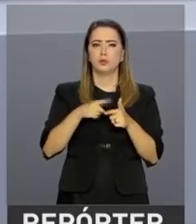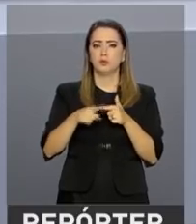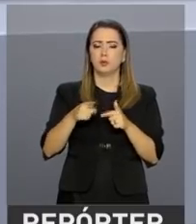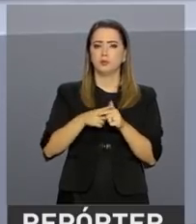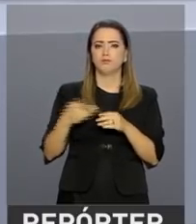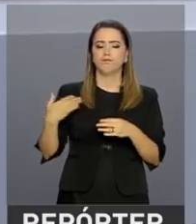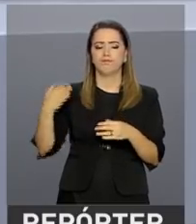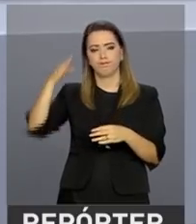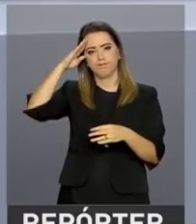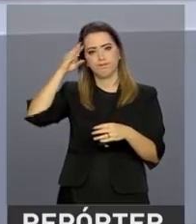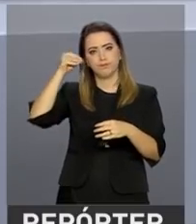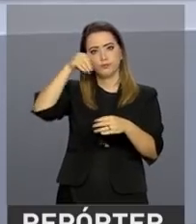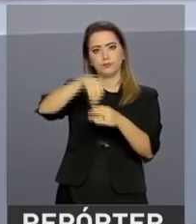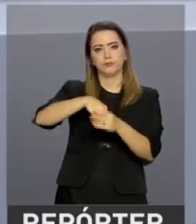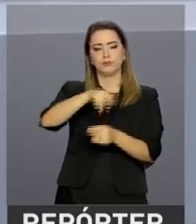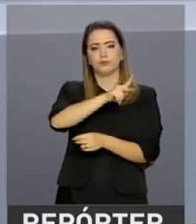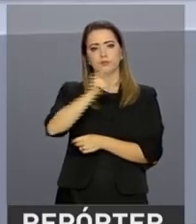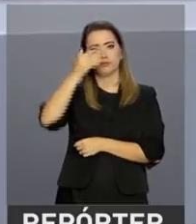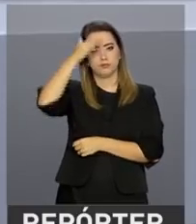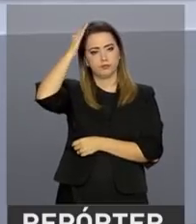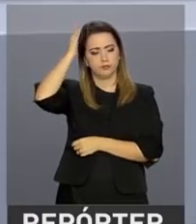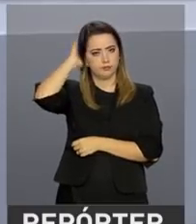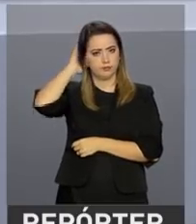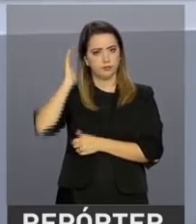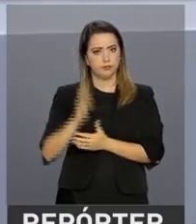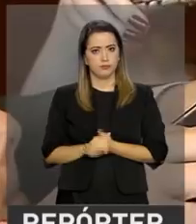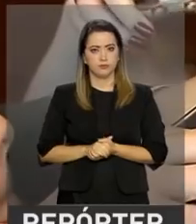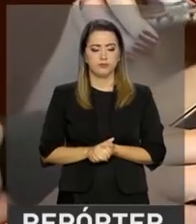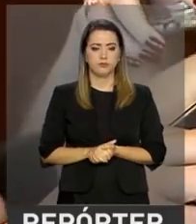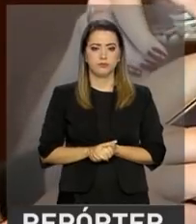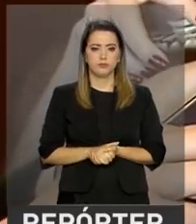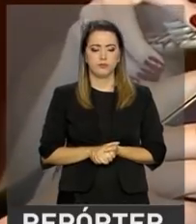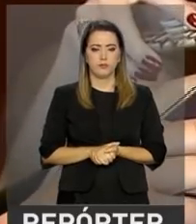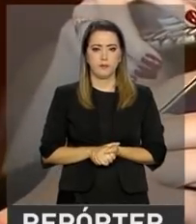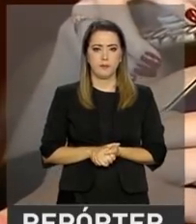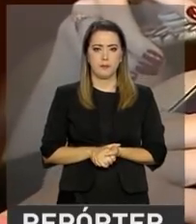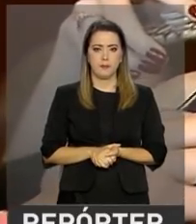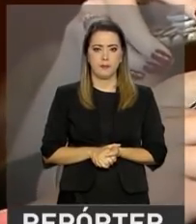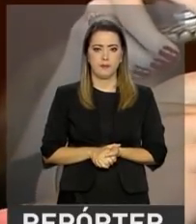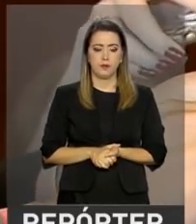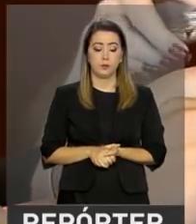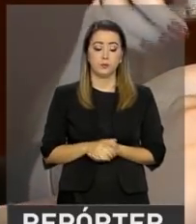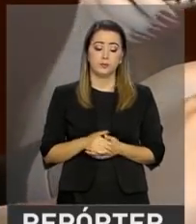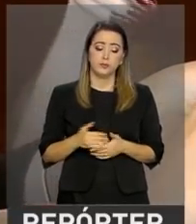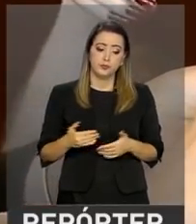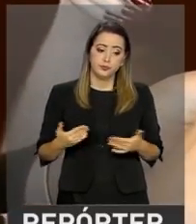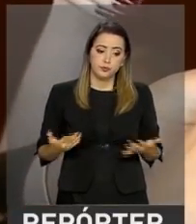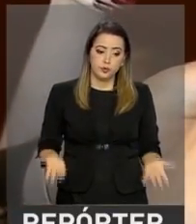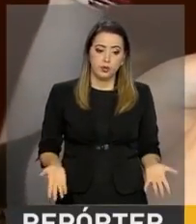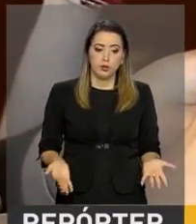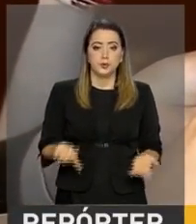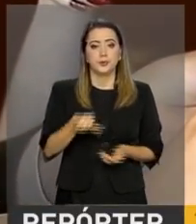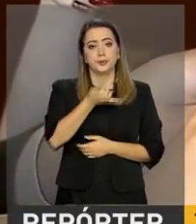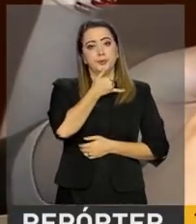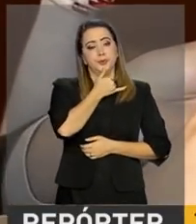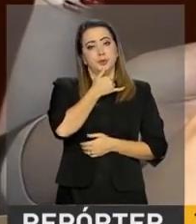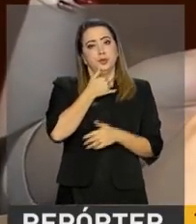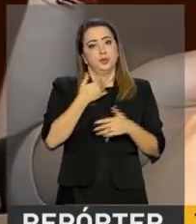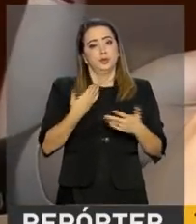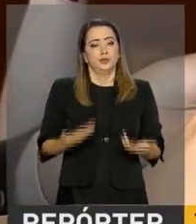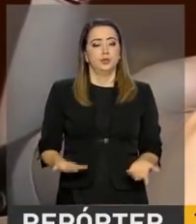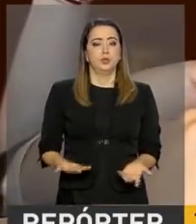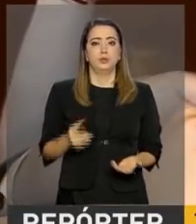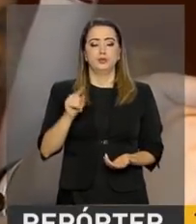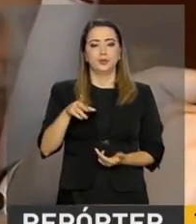federal determinada pelo presidente michel temer uma tragédia mais uma tragédia diária